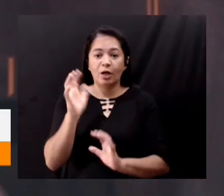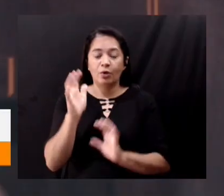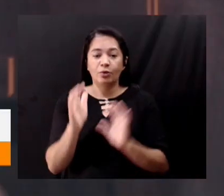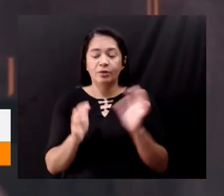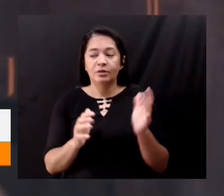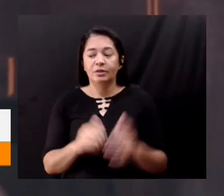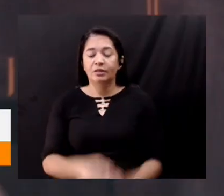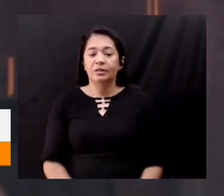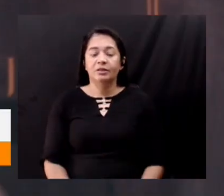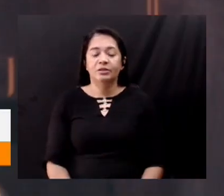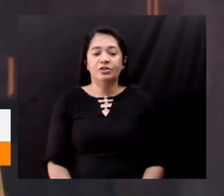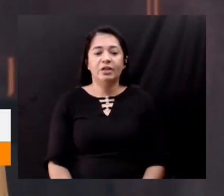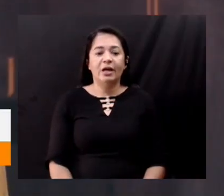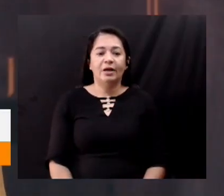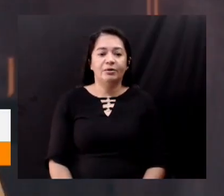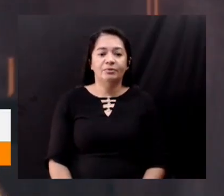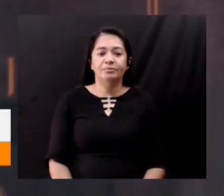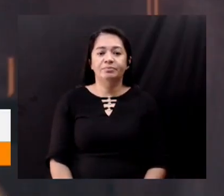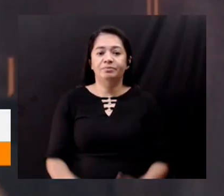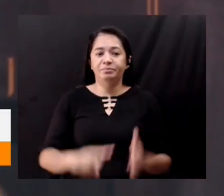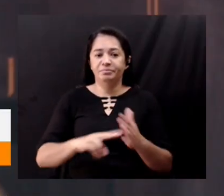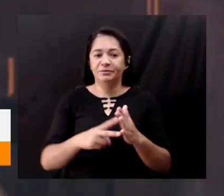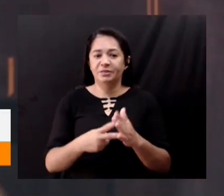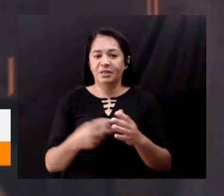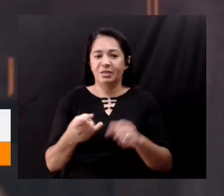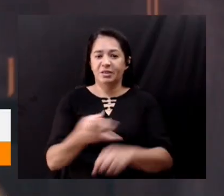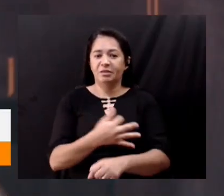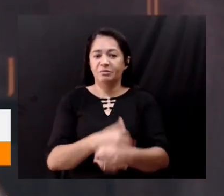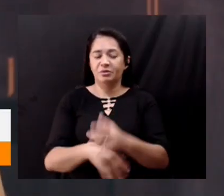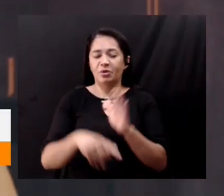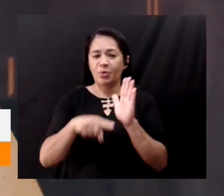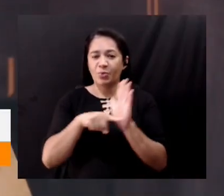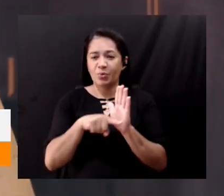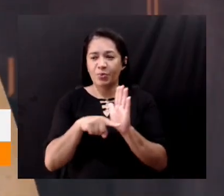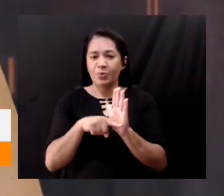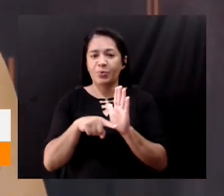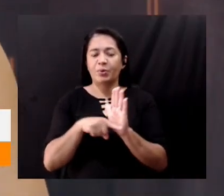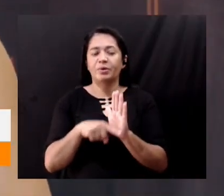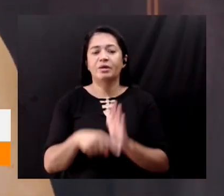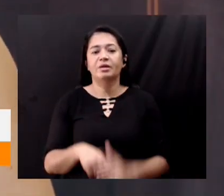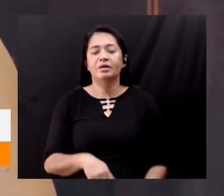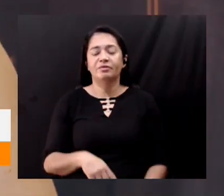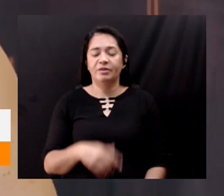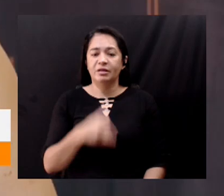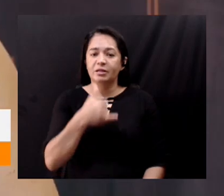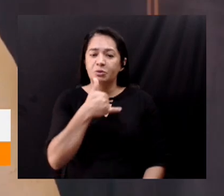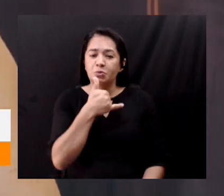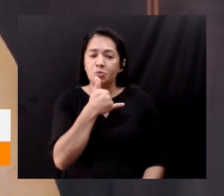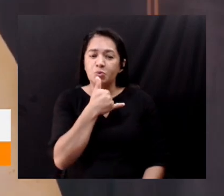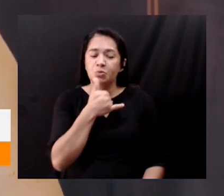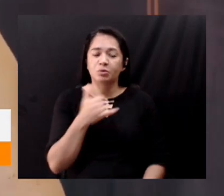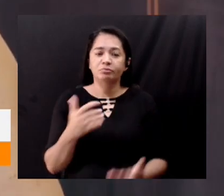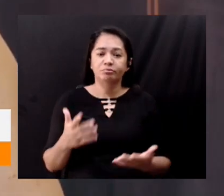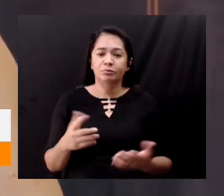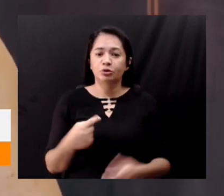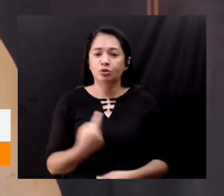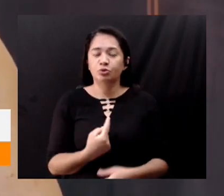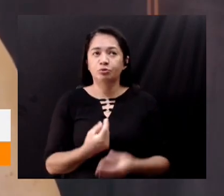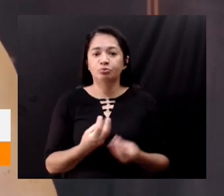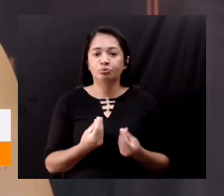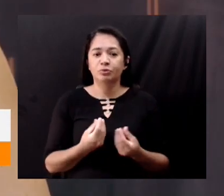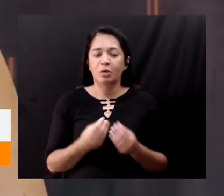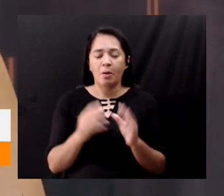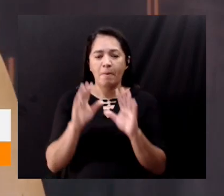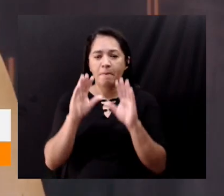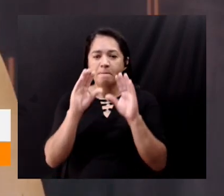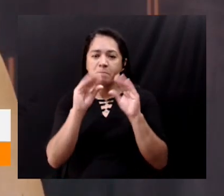mais negativas, uma ansiedade, uma tristeza, né? E aí a gente acaba moldando esse